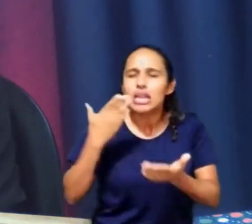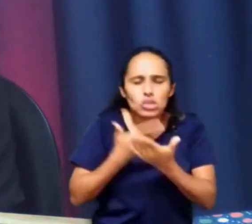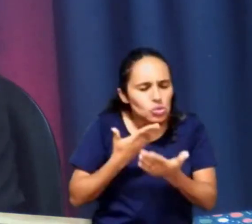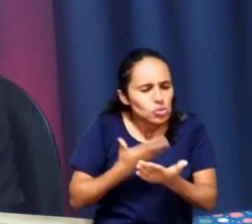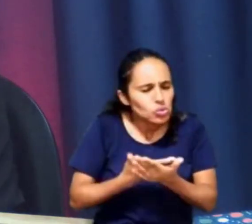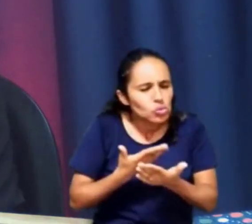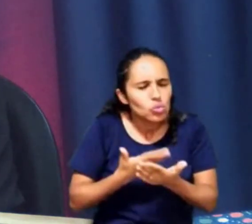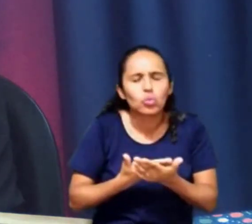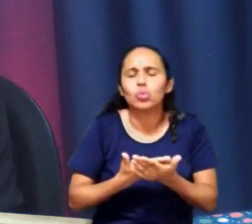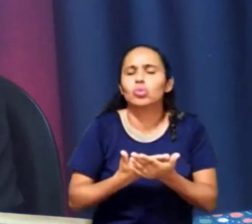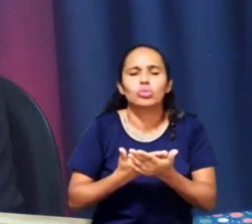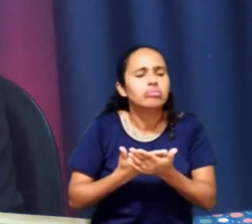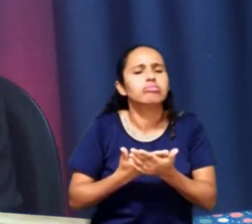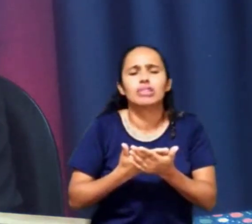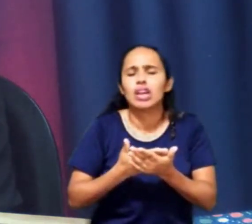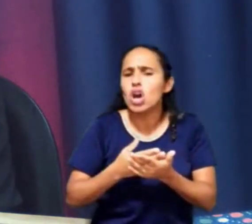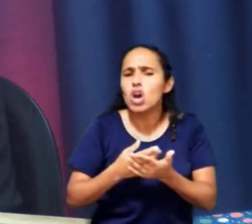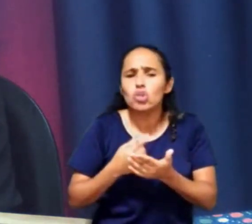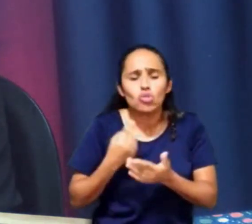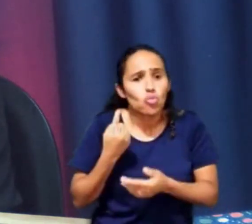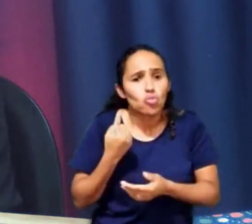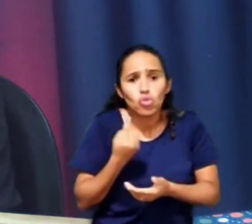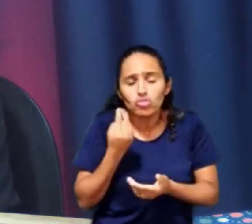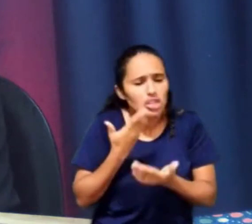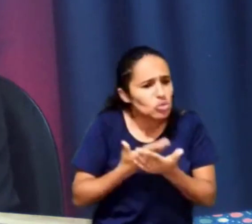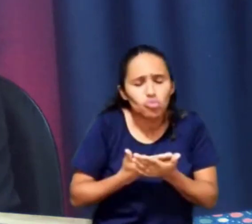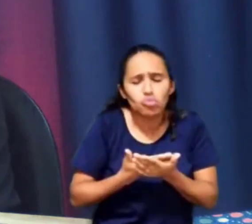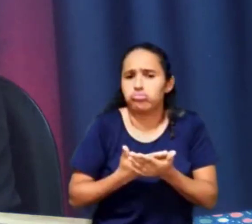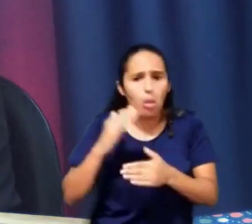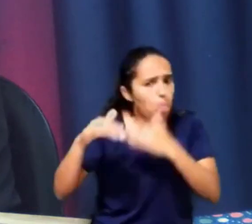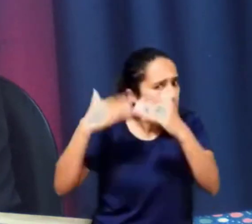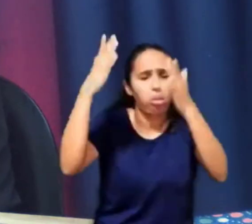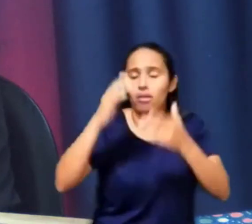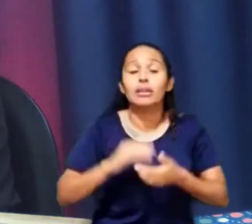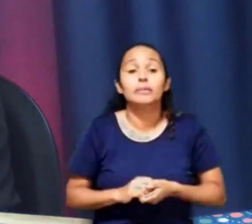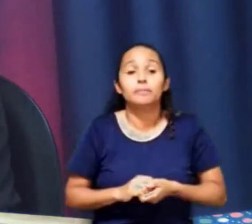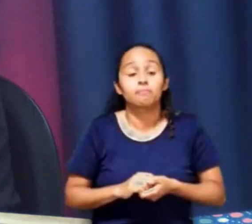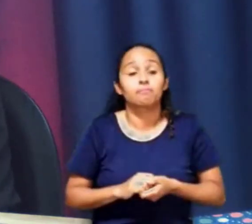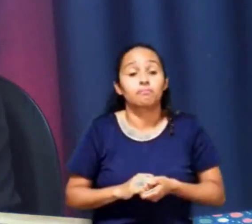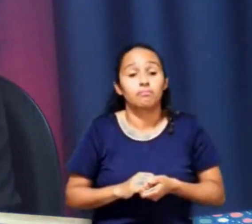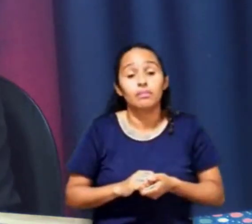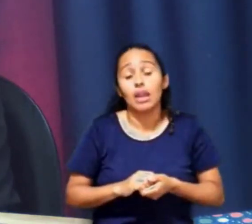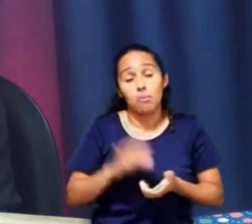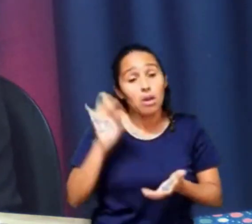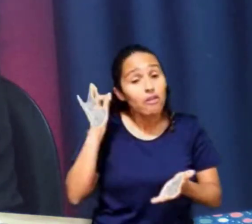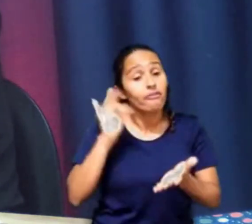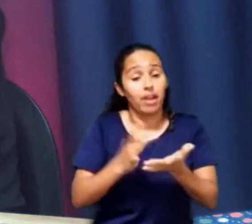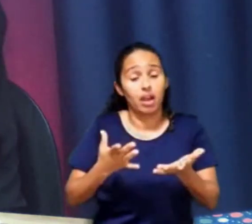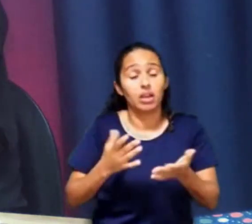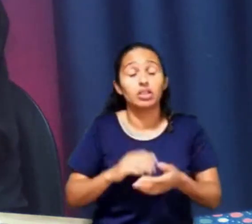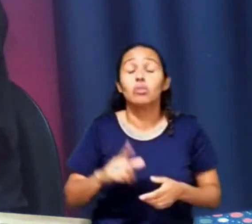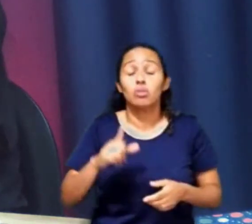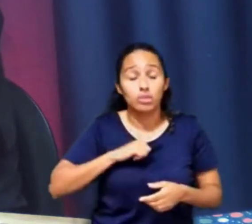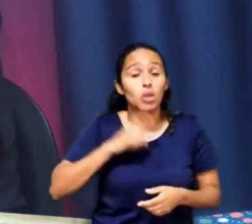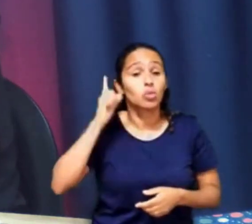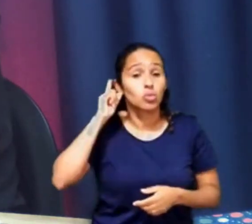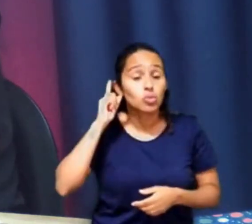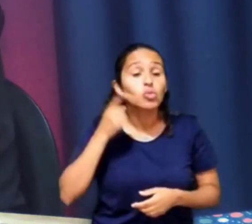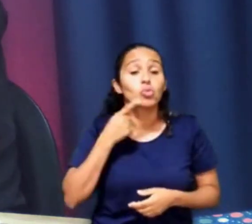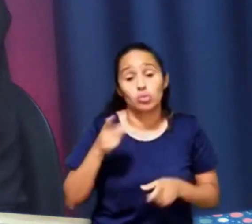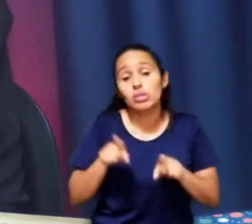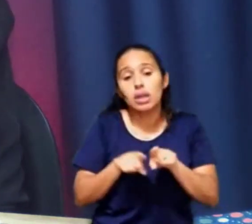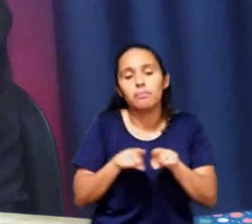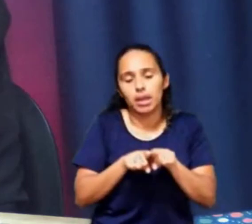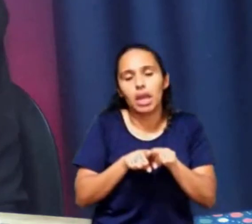é uma realidade. Né? Ela é uma exceção. Sim. Como eu tenho também surdos, né, conosco, como a Maria, um grande